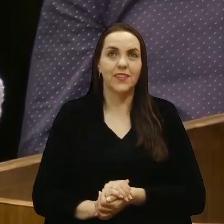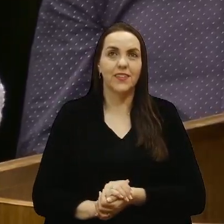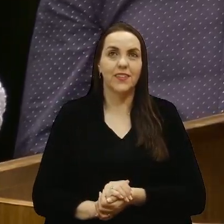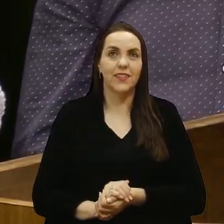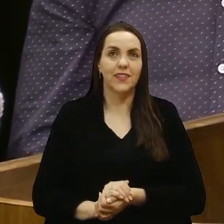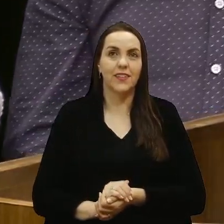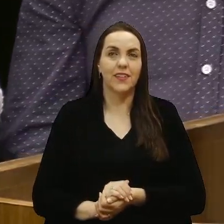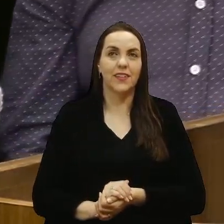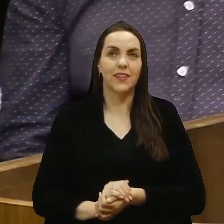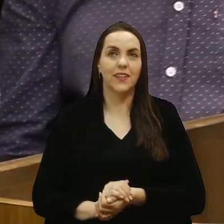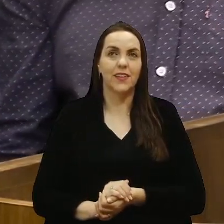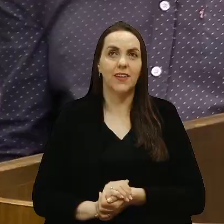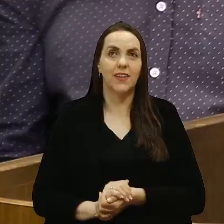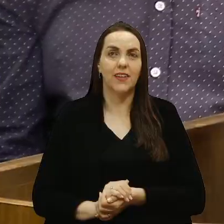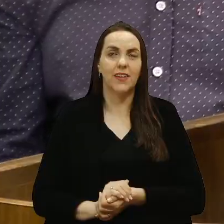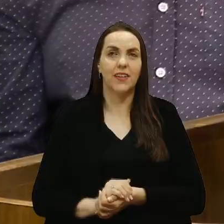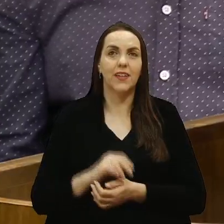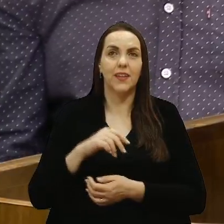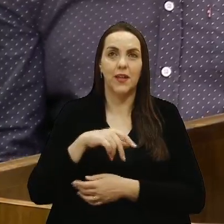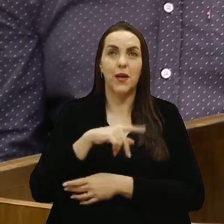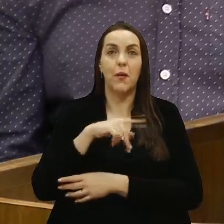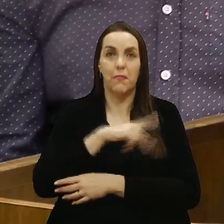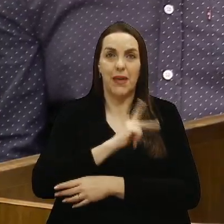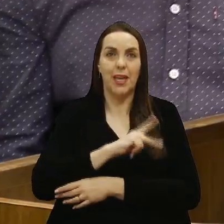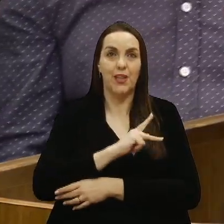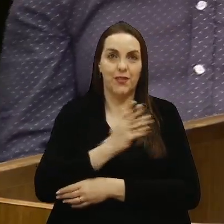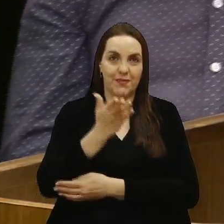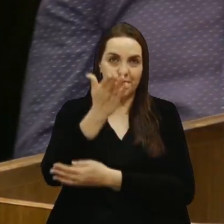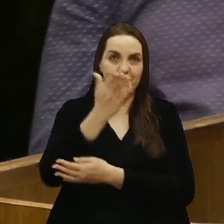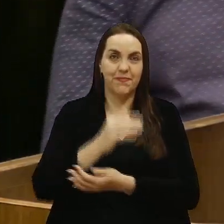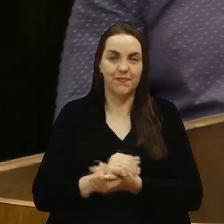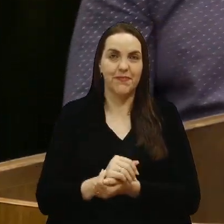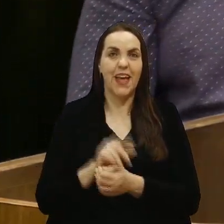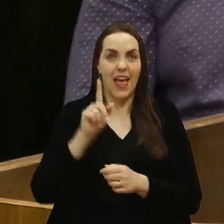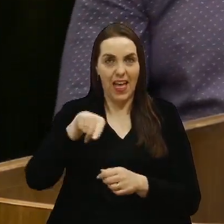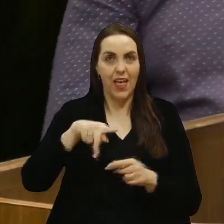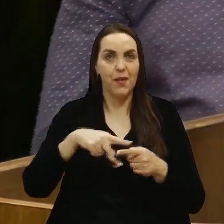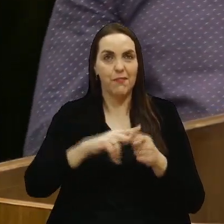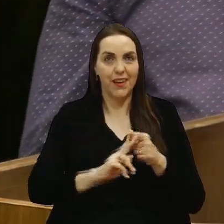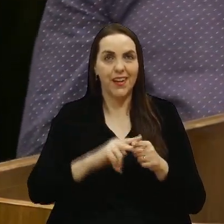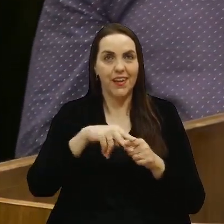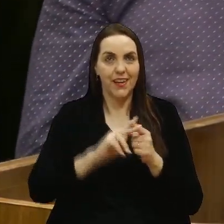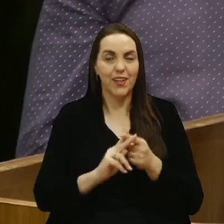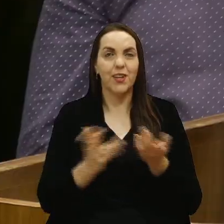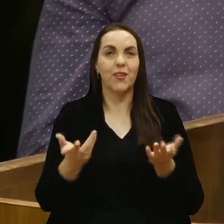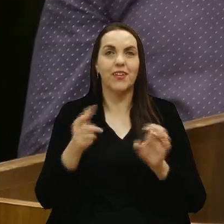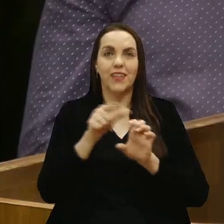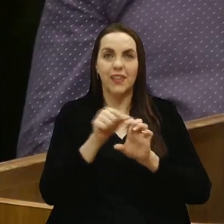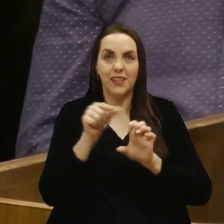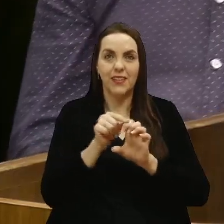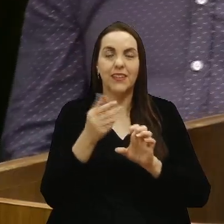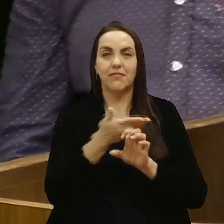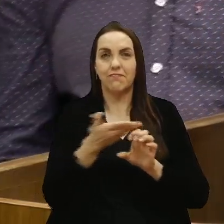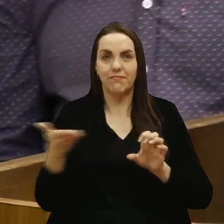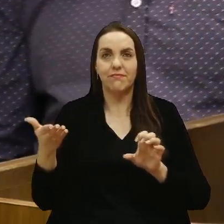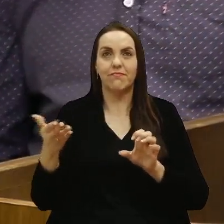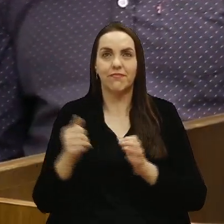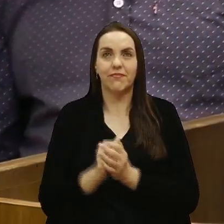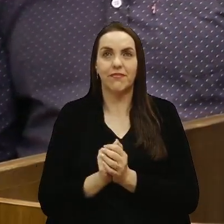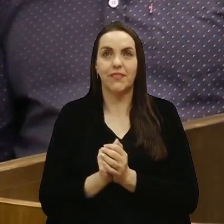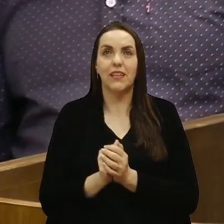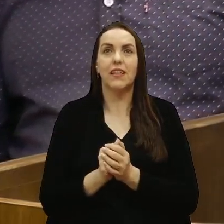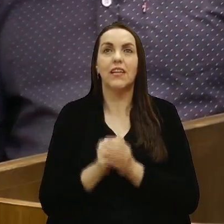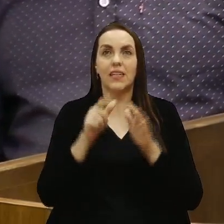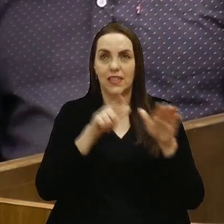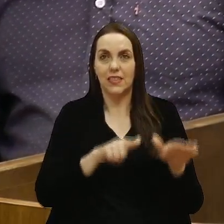aqui? O Pedro de mecânica. Então, tem vários empreendedores aqui. Empreendi 30 anos, não é fácil. Então, nós estamos numa